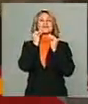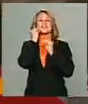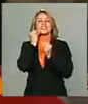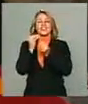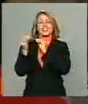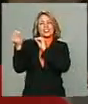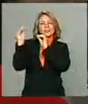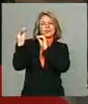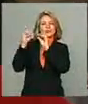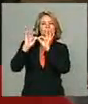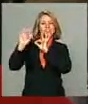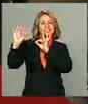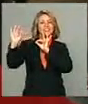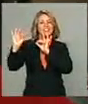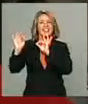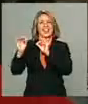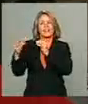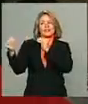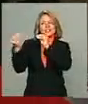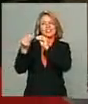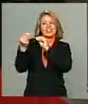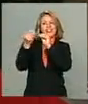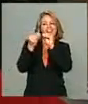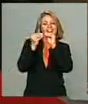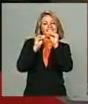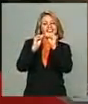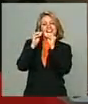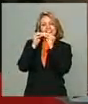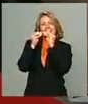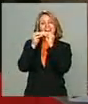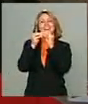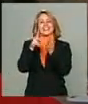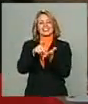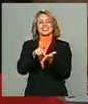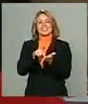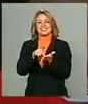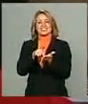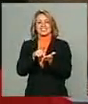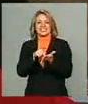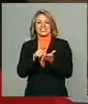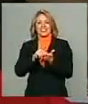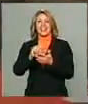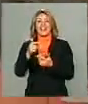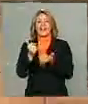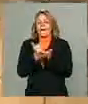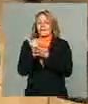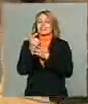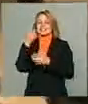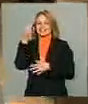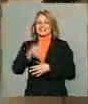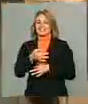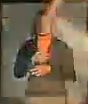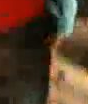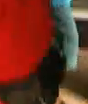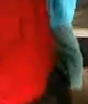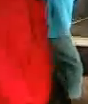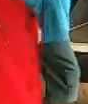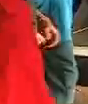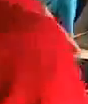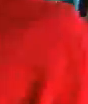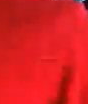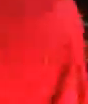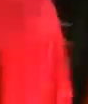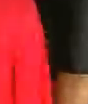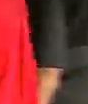de longe até que foi chegando pertinho aí deu certo o de